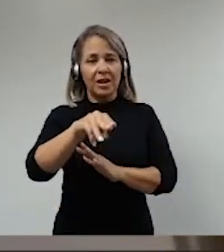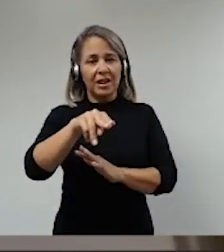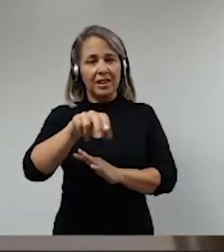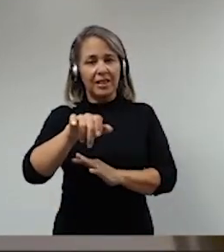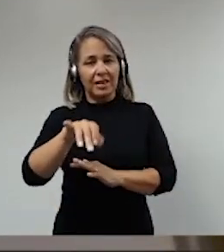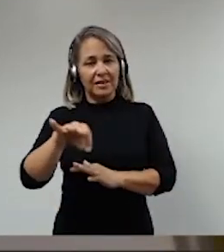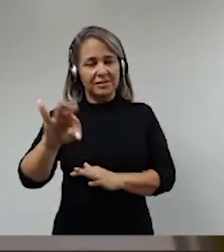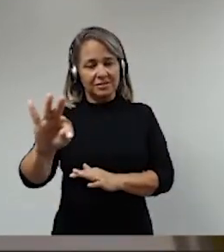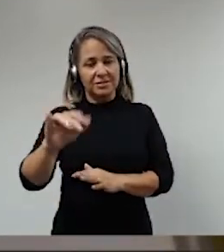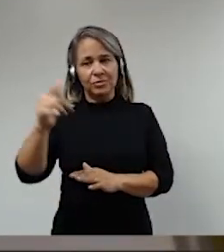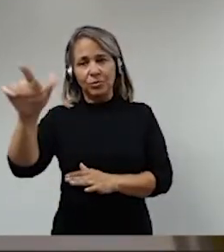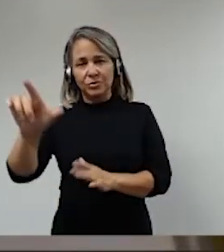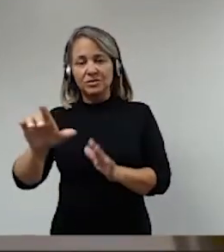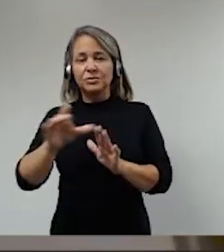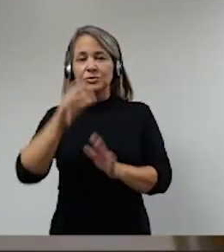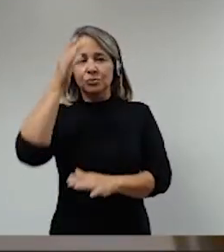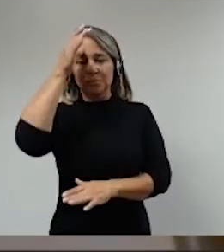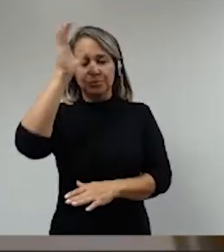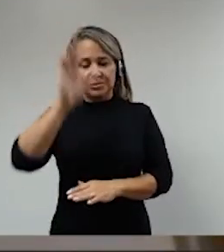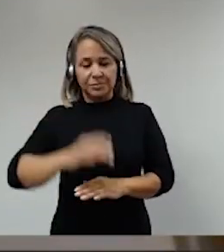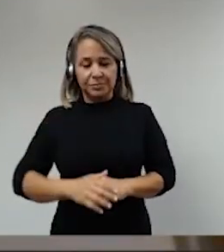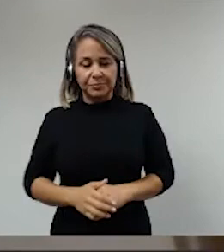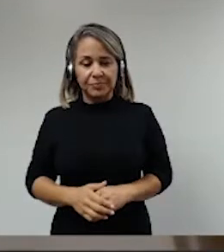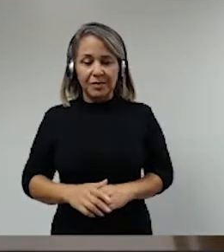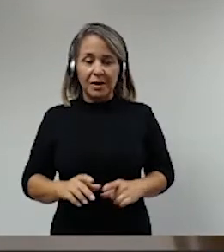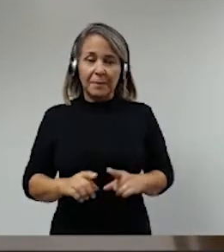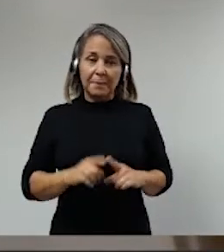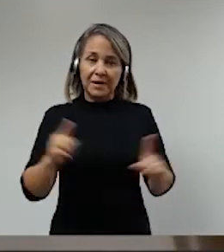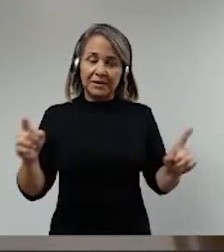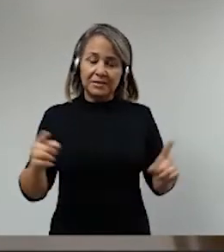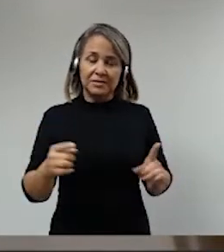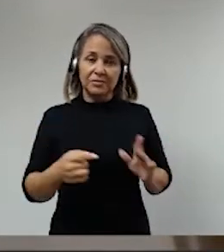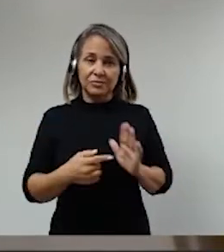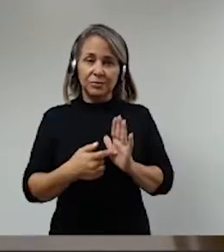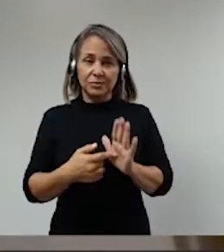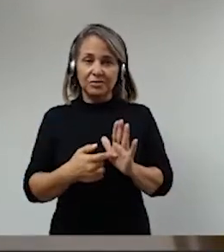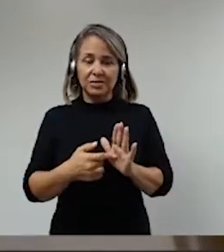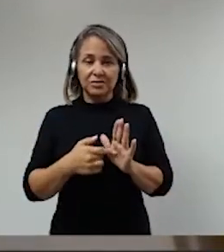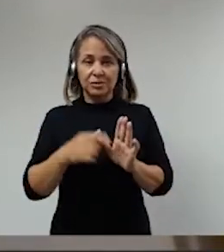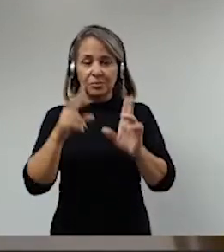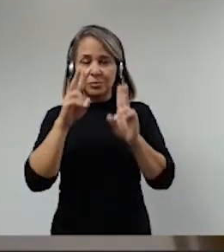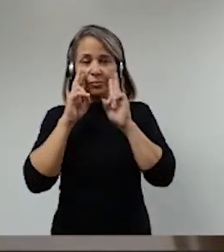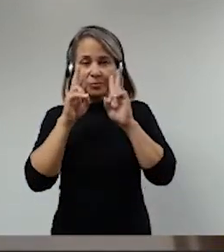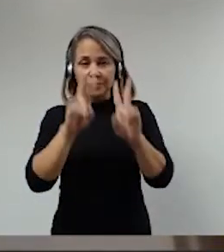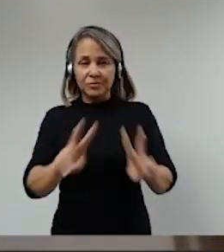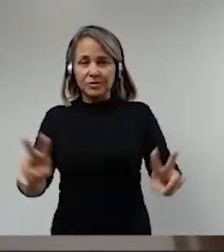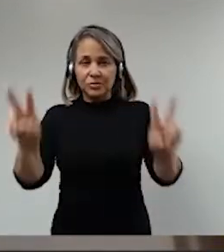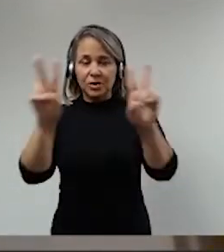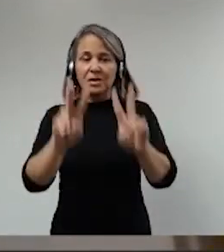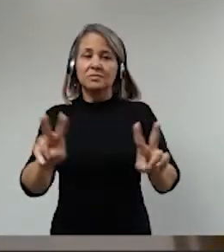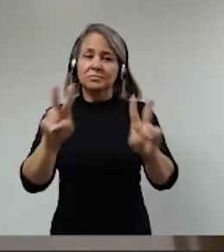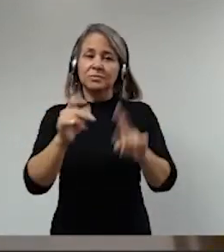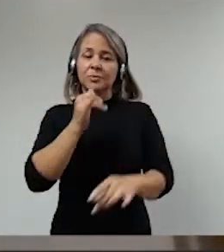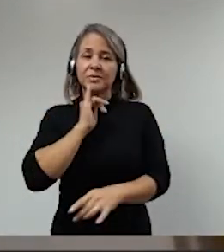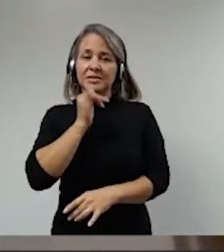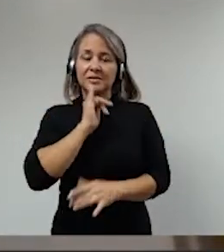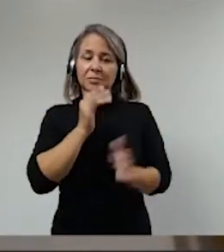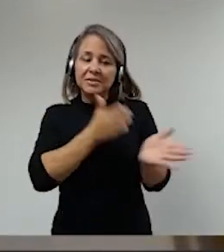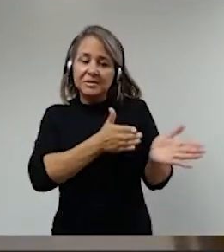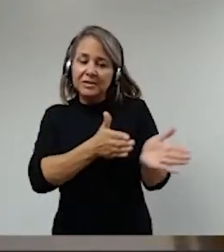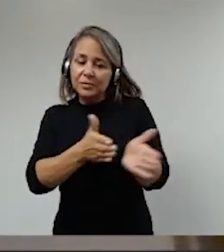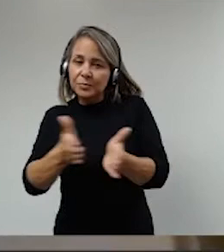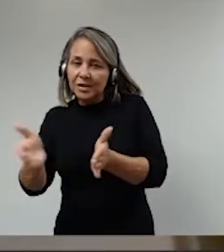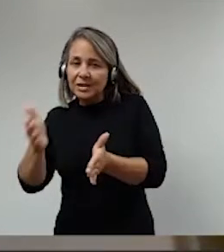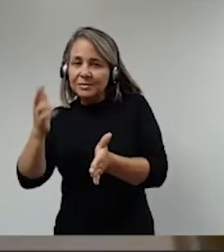etc. Mas eu queria puxar um pouco para o audiovisual como um exemplo, né, para seguir uma linha